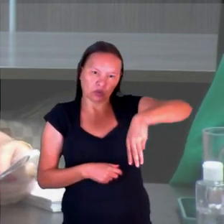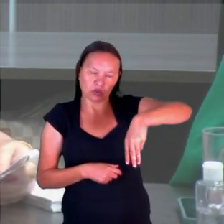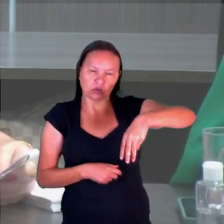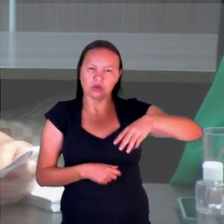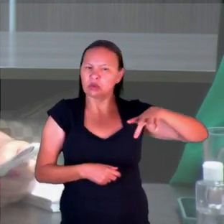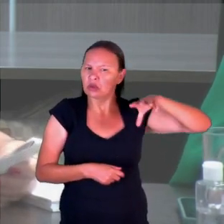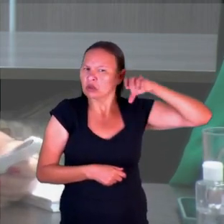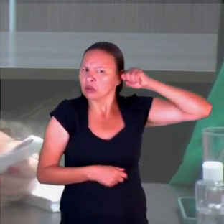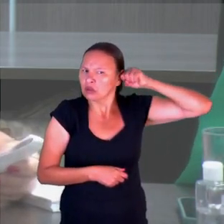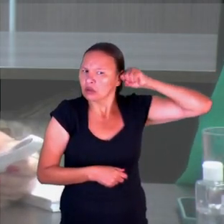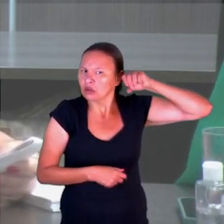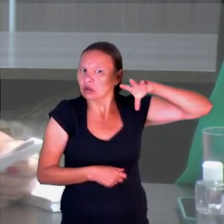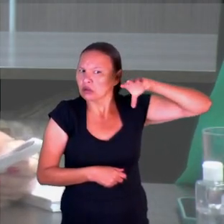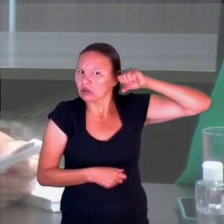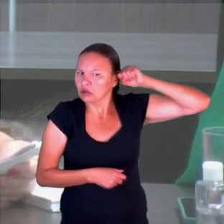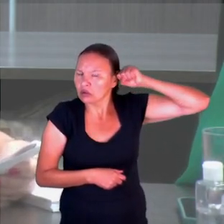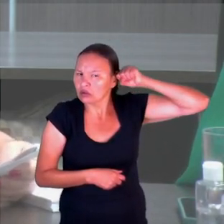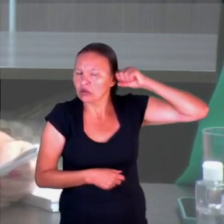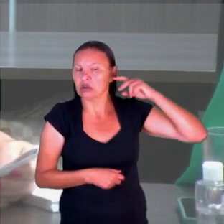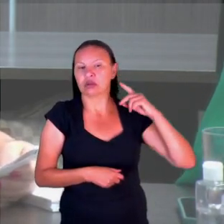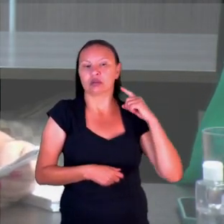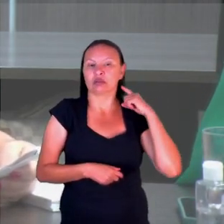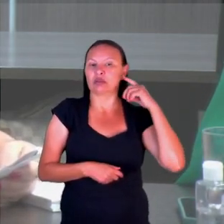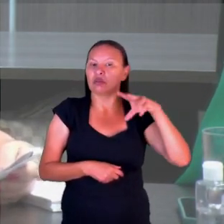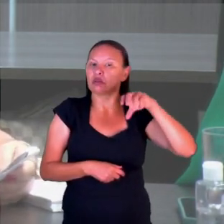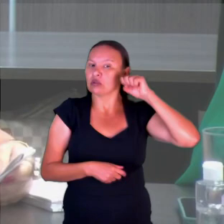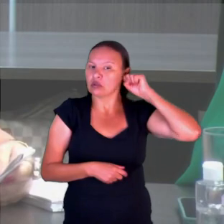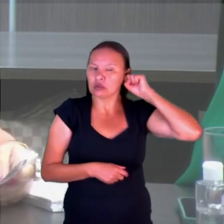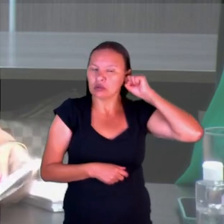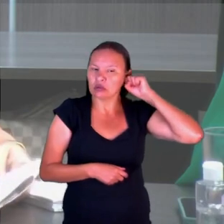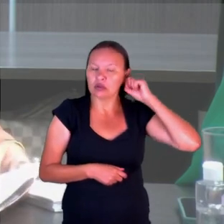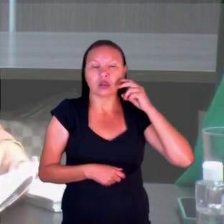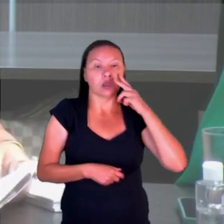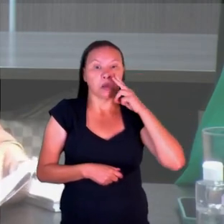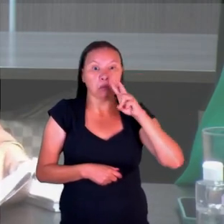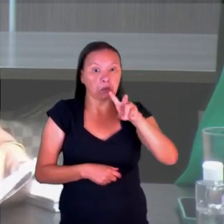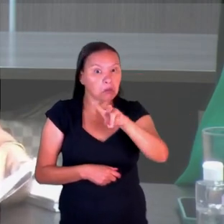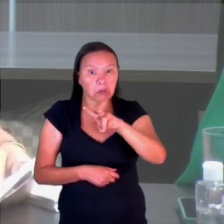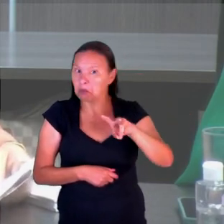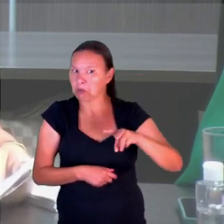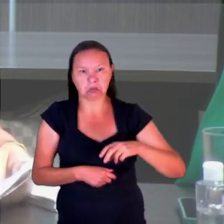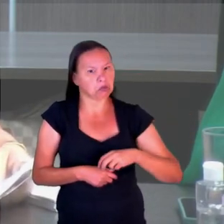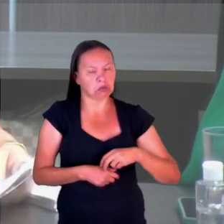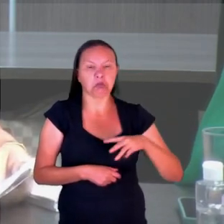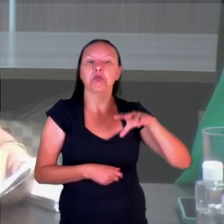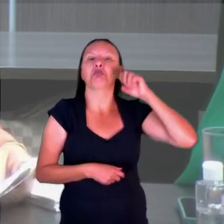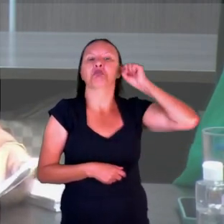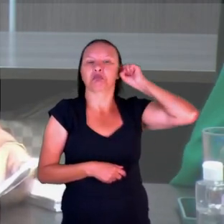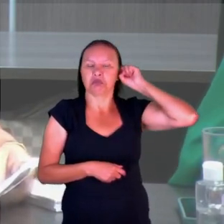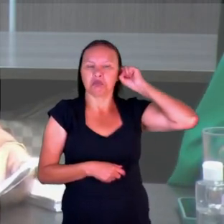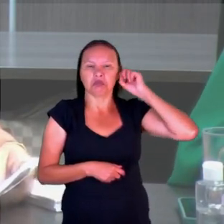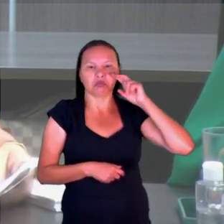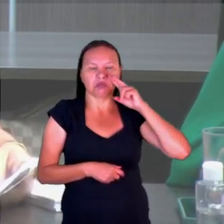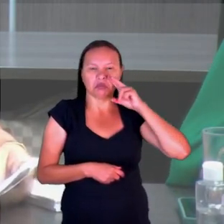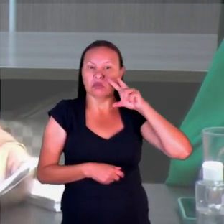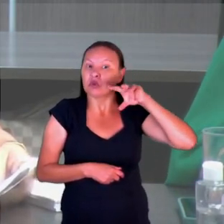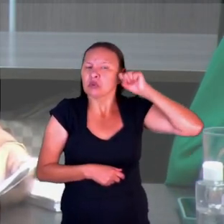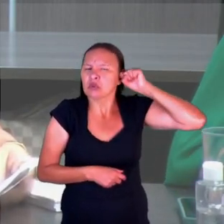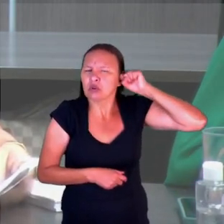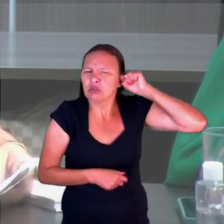ouvindo dia vocês me ouvem Ah tô ouvindo não tô lhe vendo tá me vendo